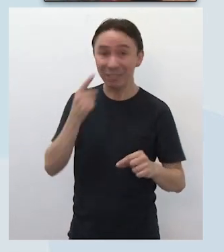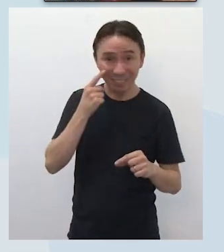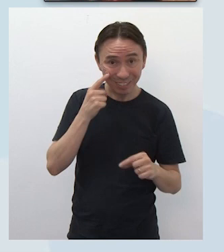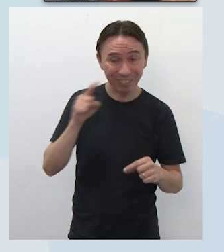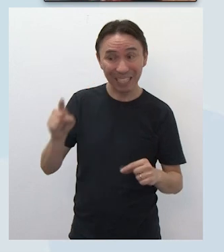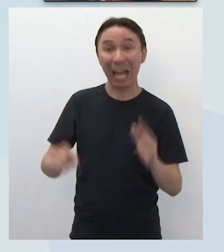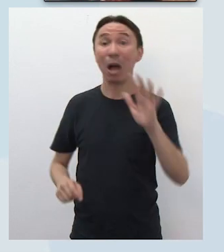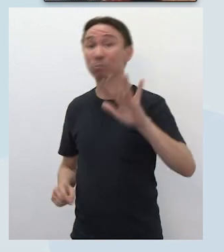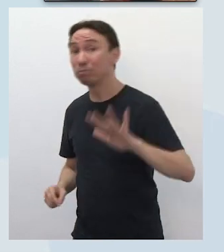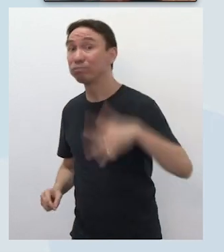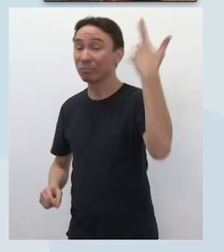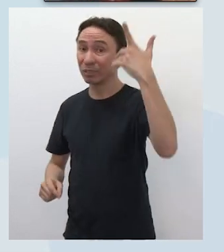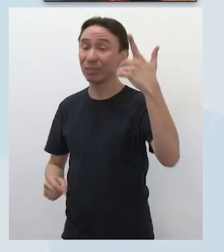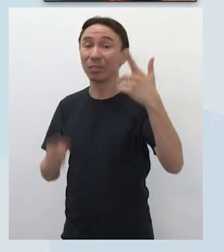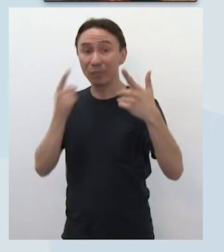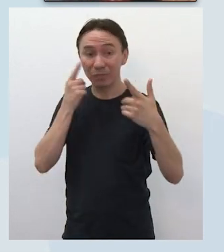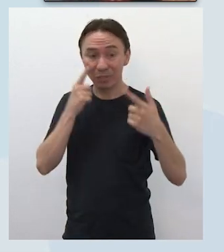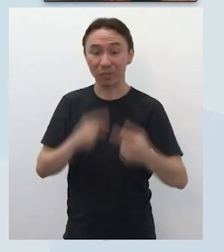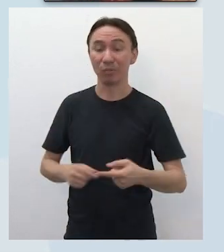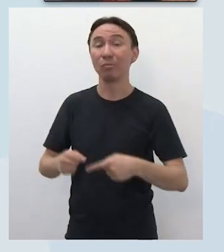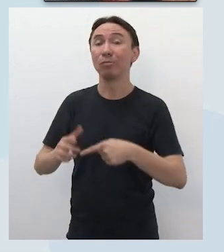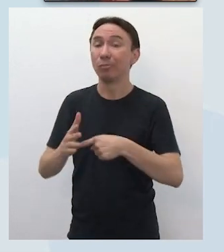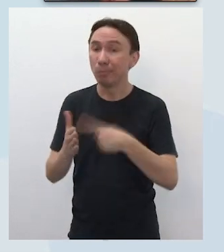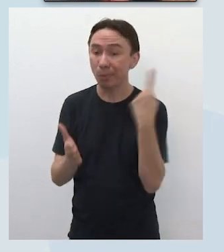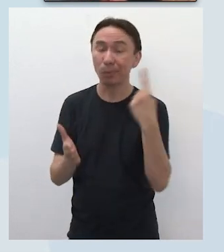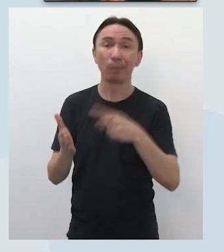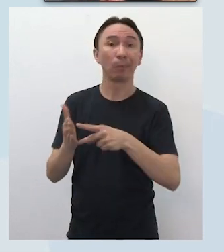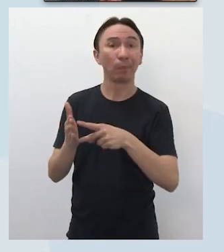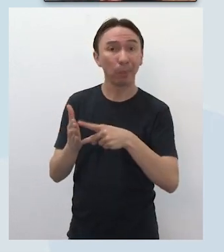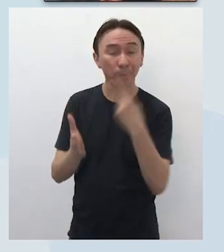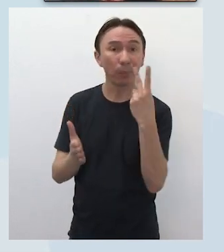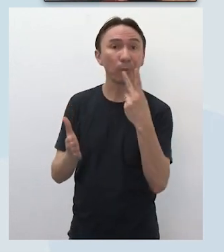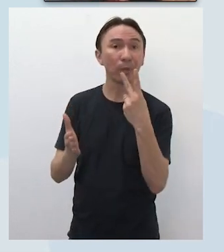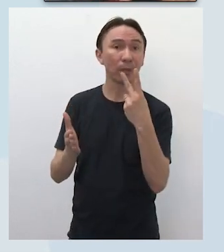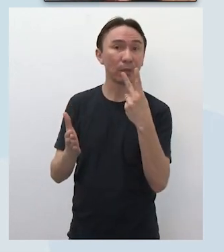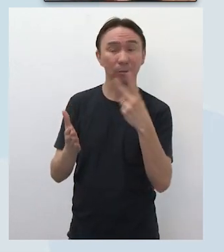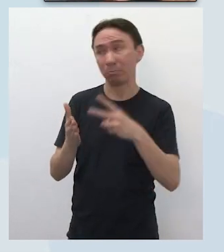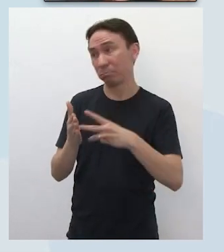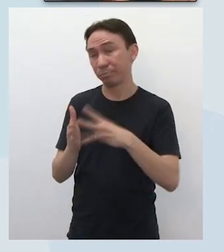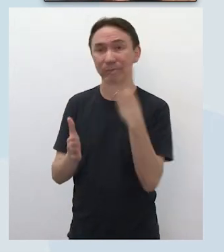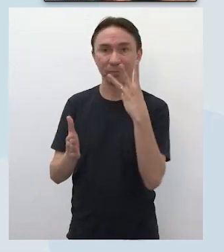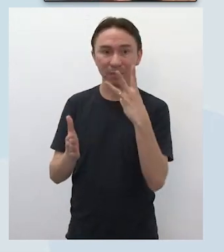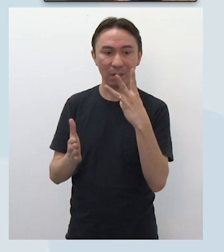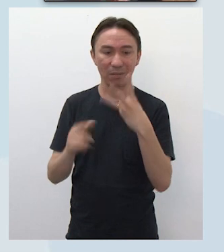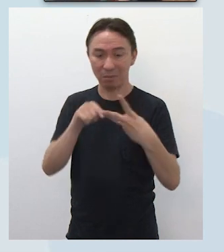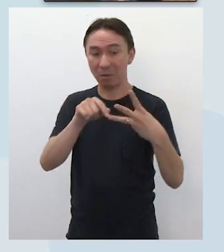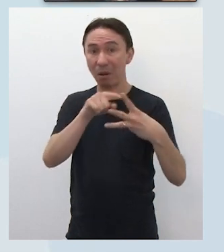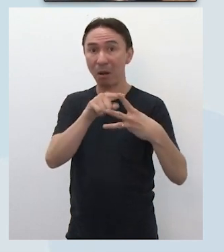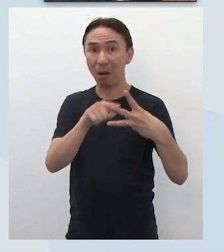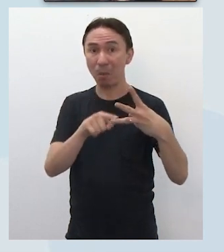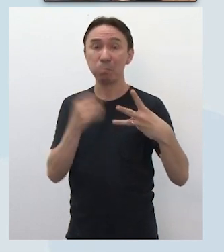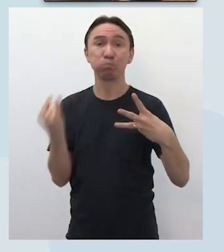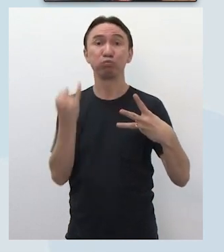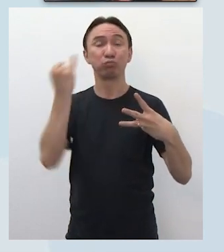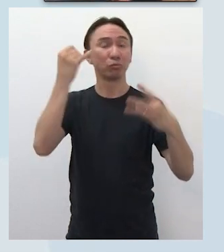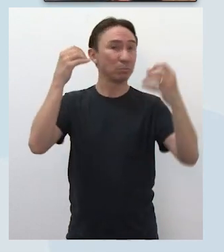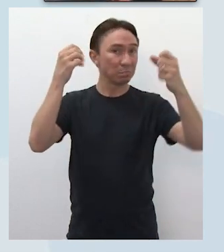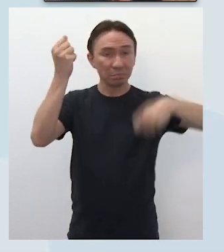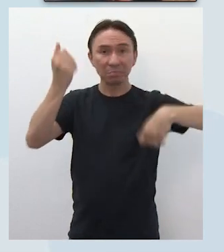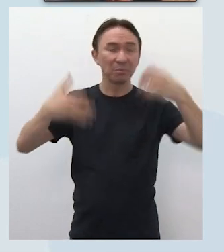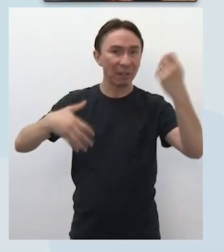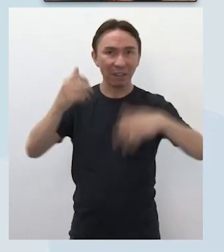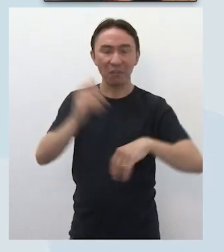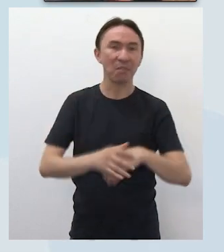preciso especificar e não generalizar. Não existe coisa que mais faça com que a gente levante o